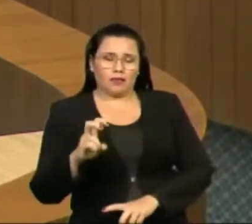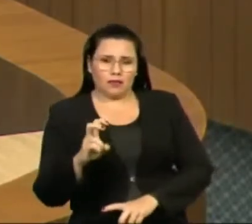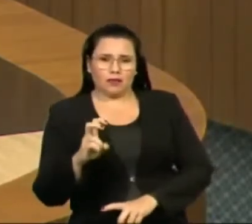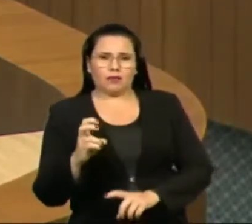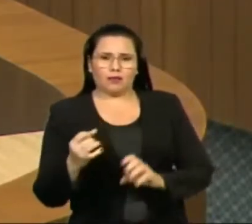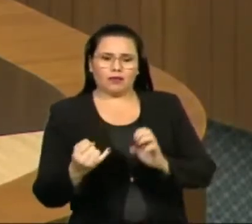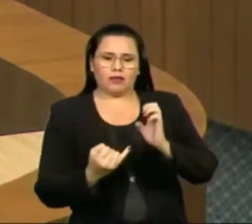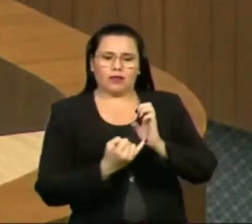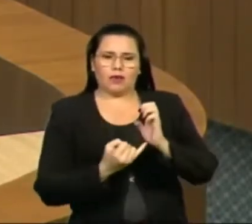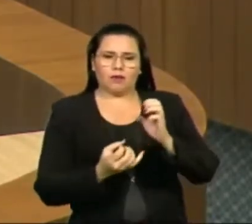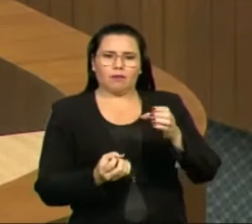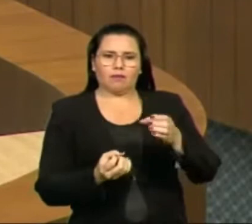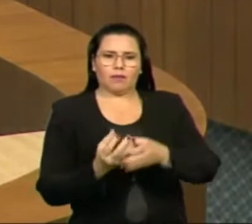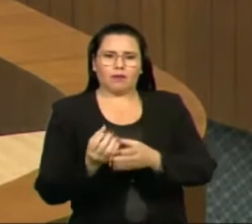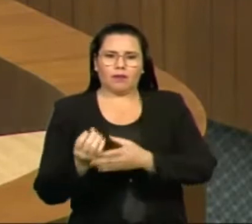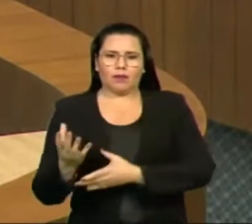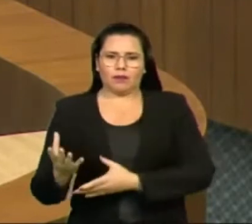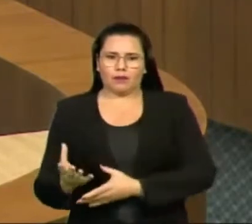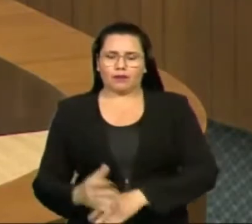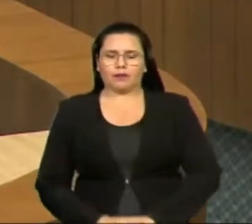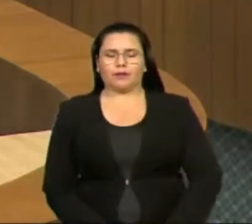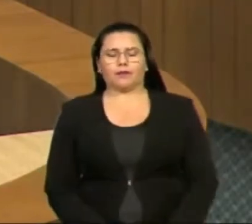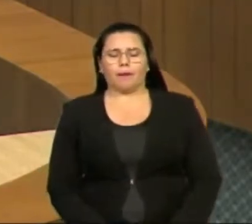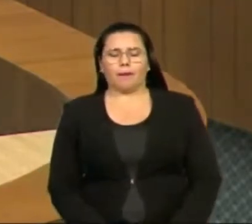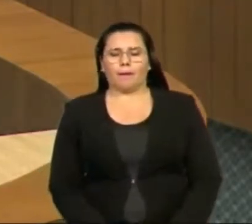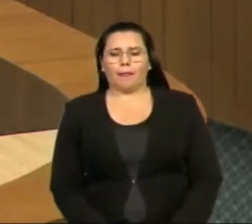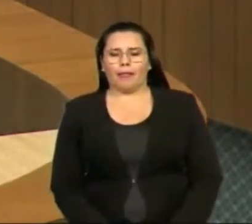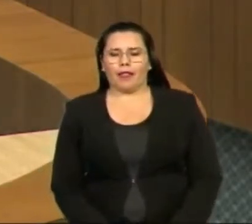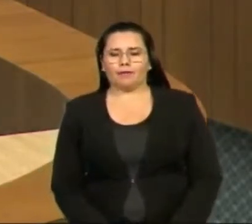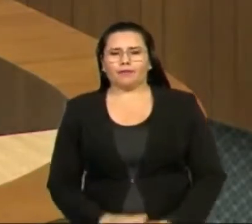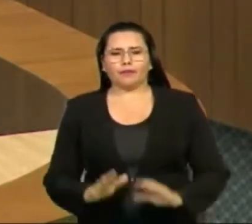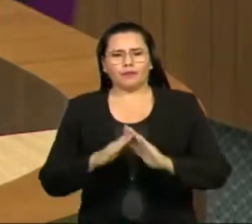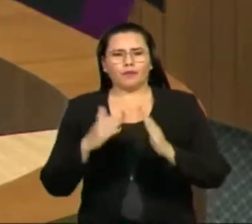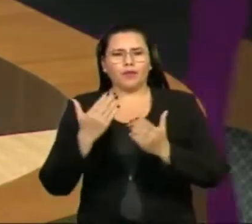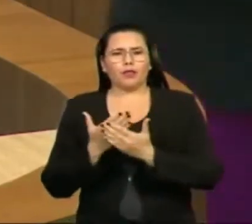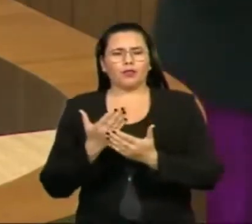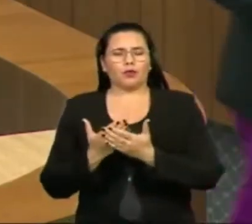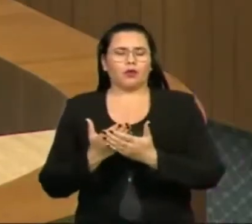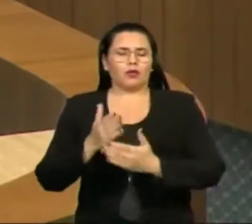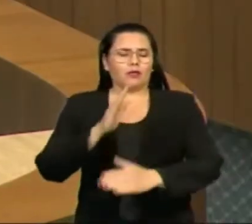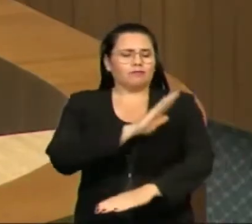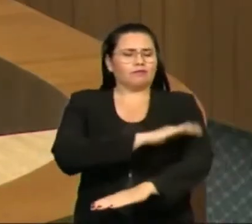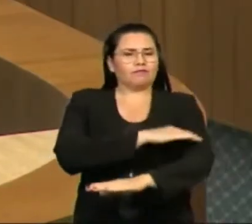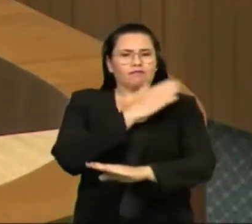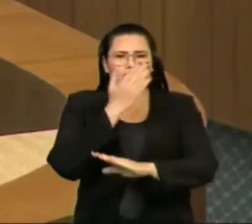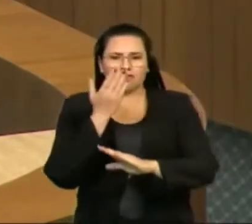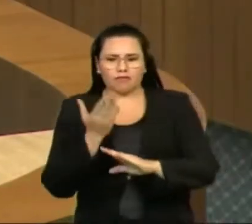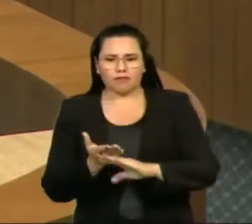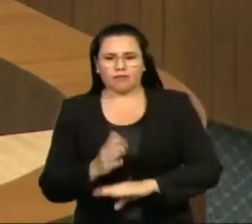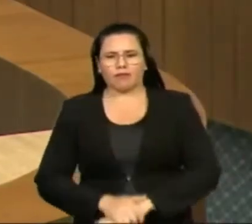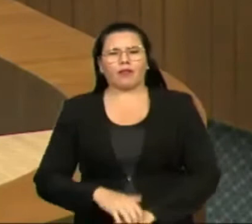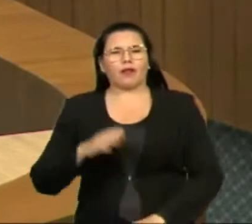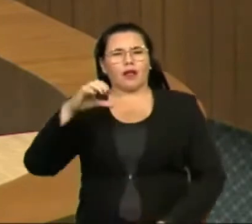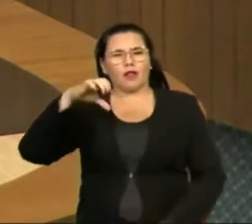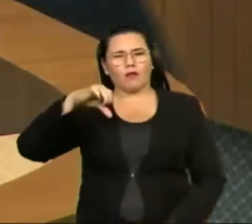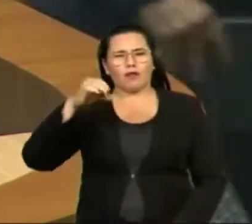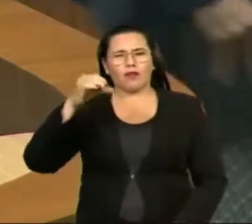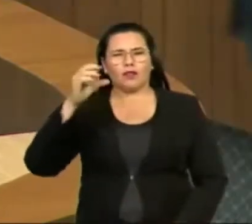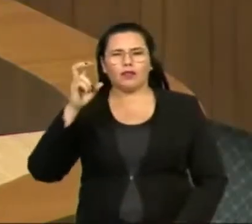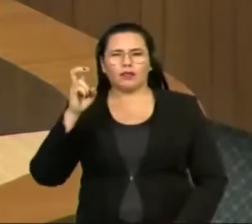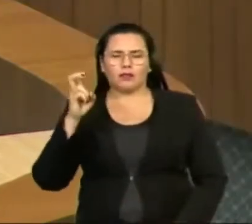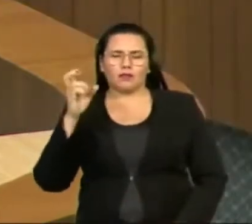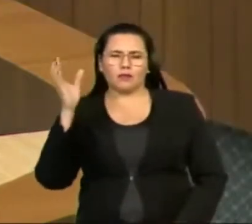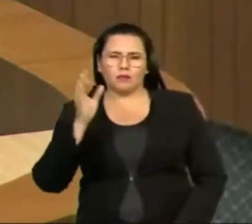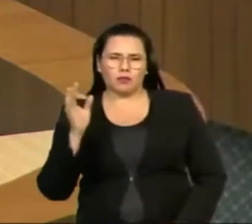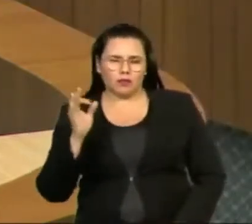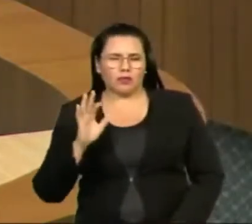a serem implantadas no decorrer desse ano. Escola de tempo integral, 95 em funcionamento. Algumas oriundas do governo Flávio Dino e